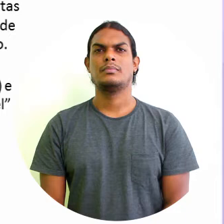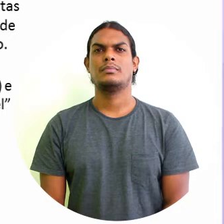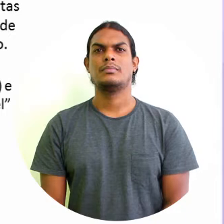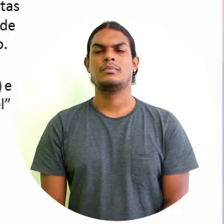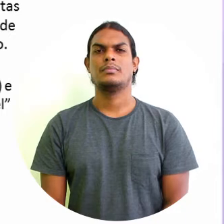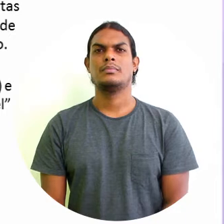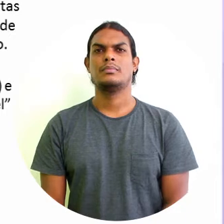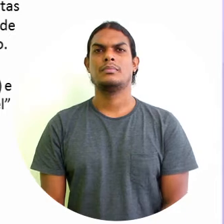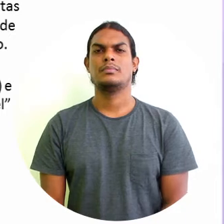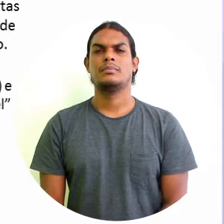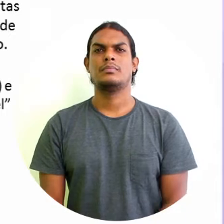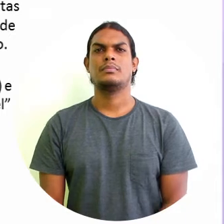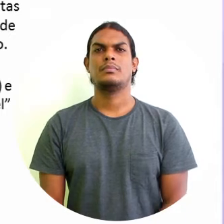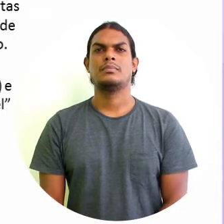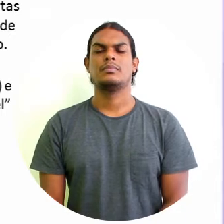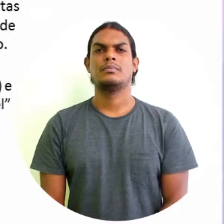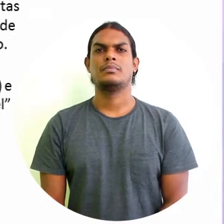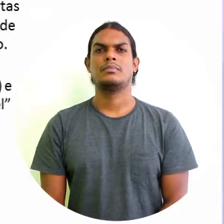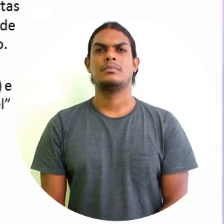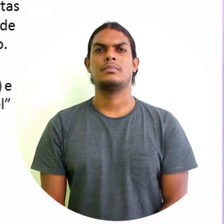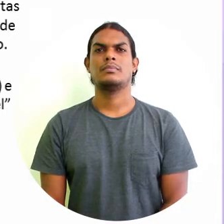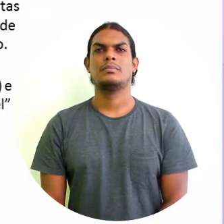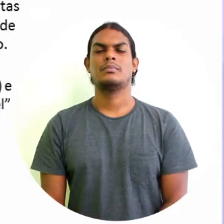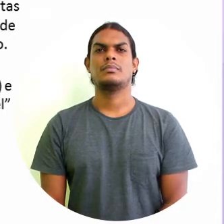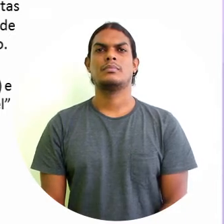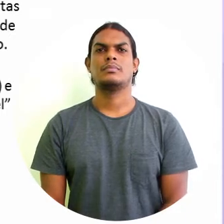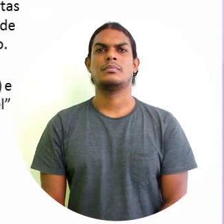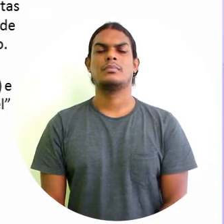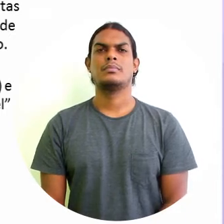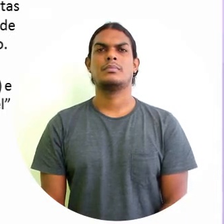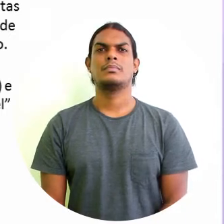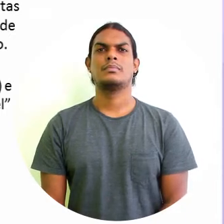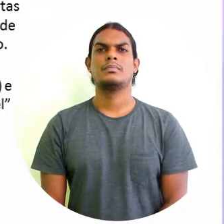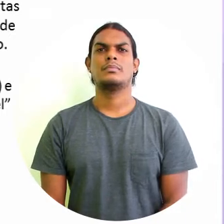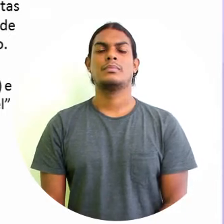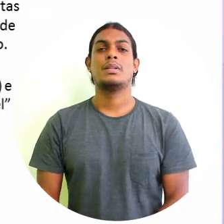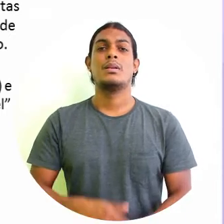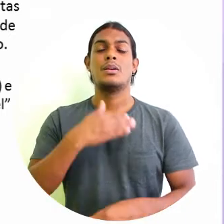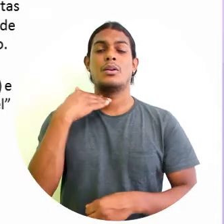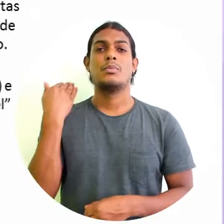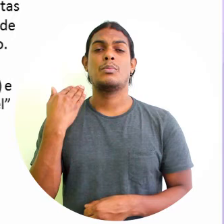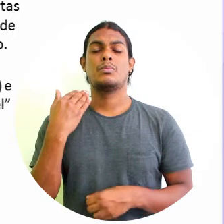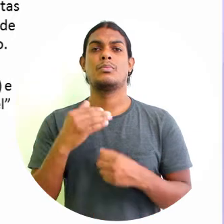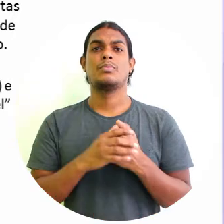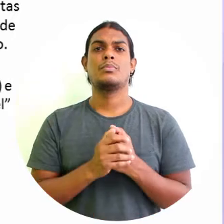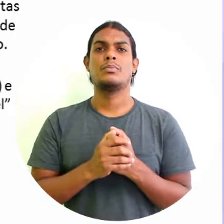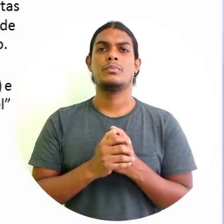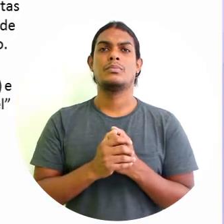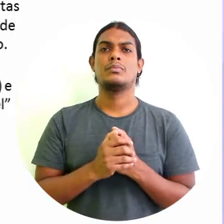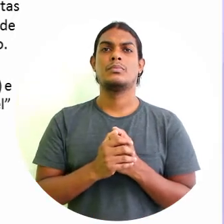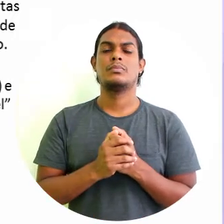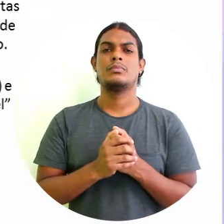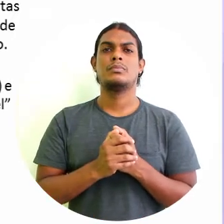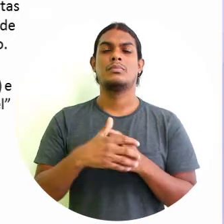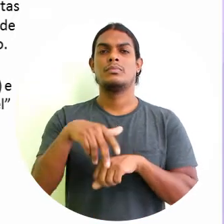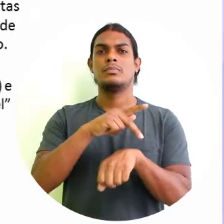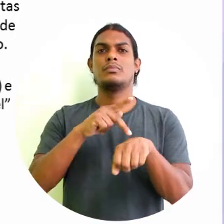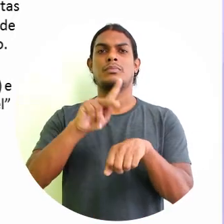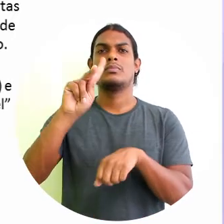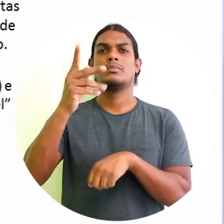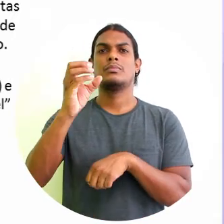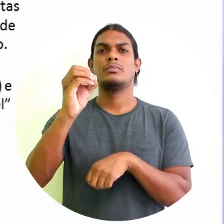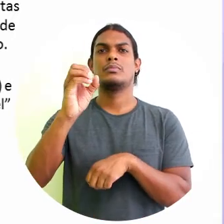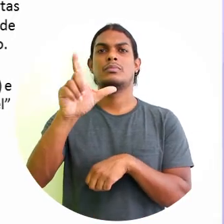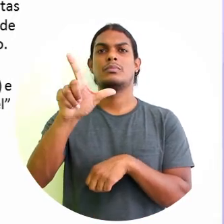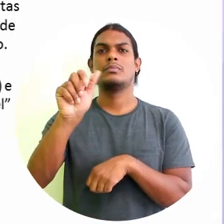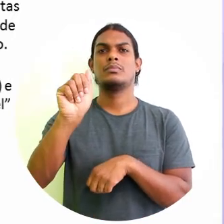um outro tipo de efeito geométrico que o Escher usa bastante. Ele faleceu na Holanda na década de